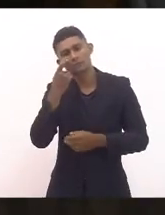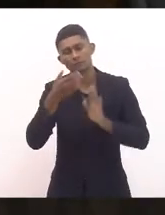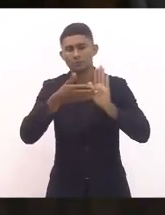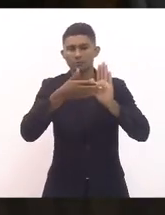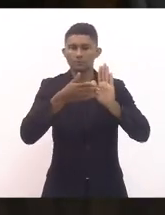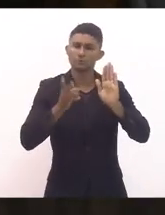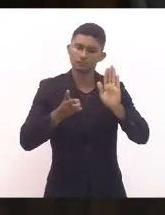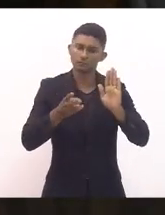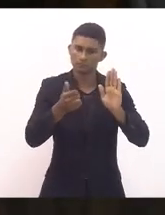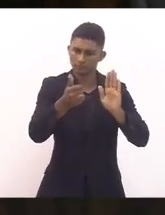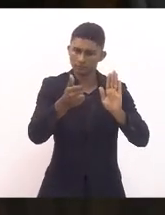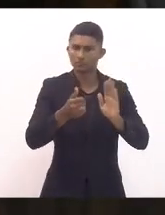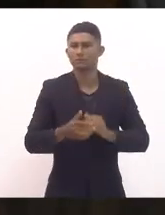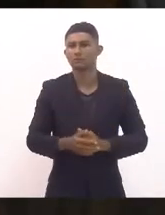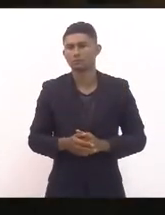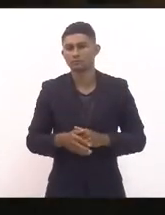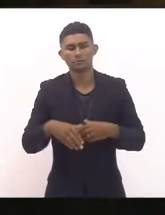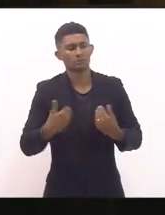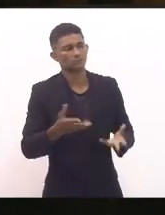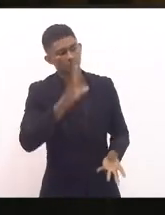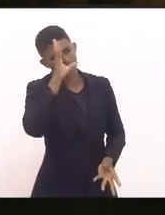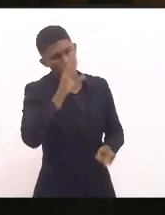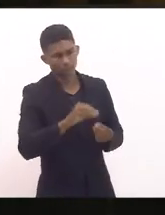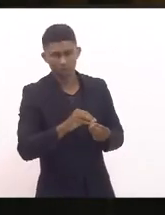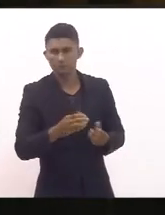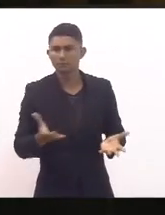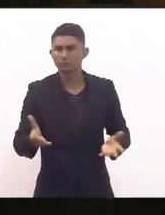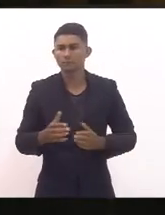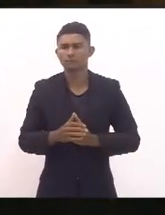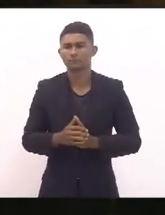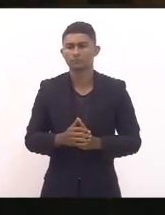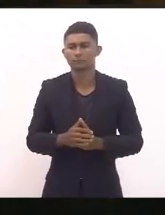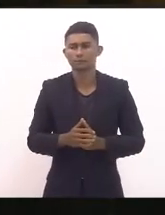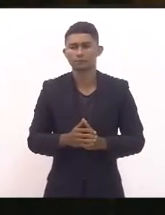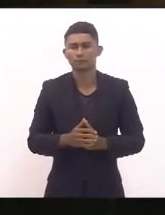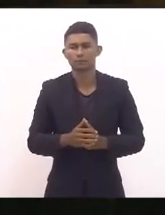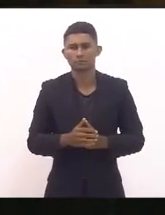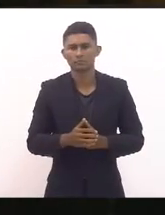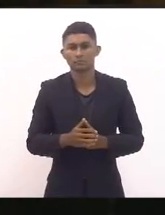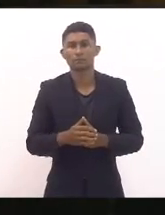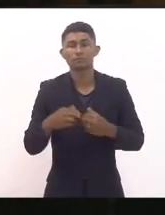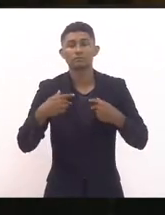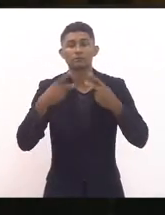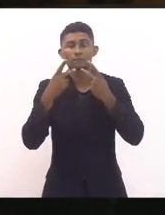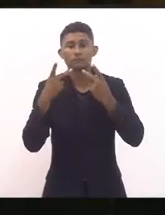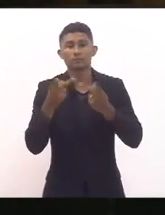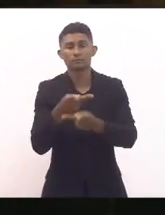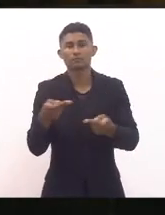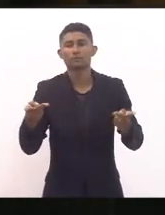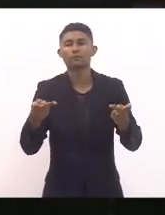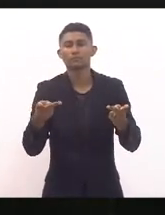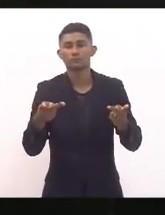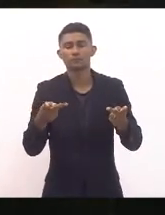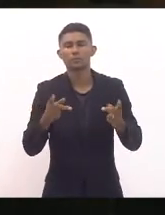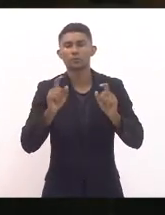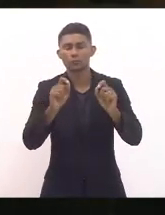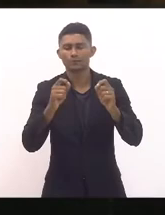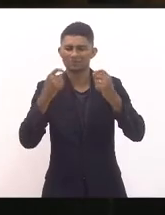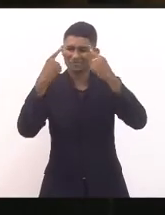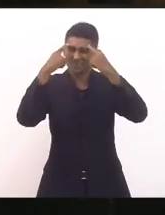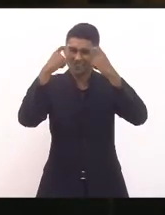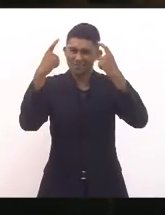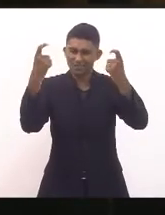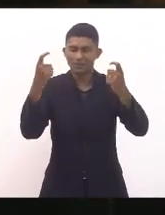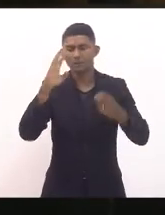pauta. Concluindo aqui, senhora presidenta, dizer que a questão relacionada à violência, em especial